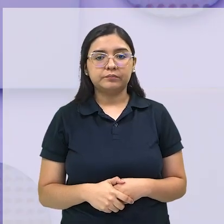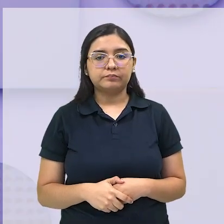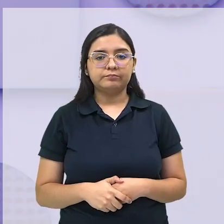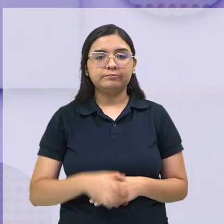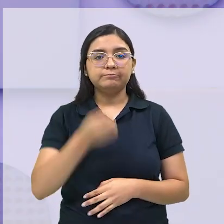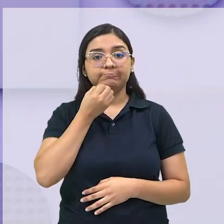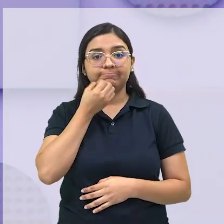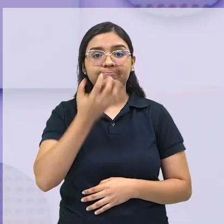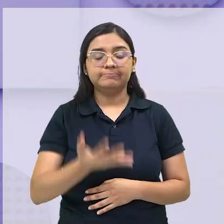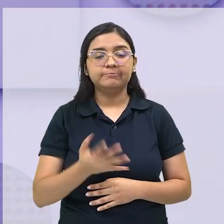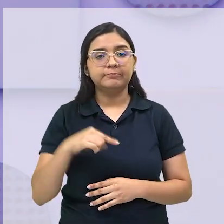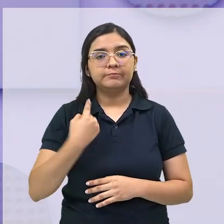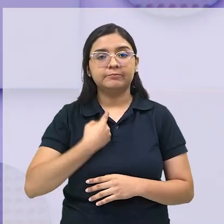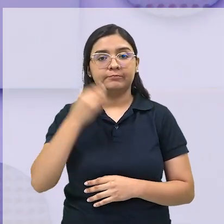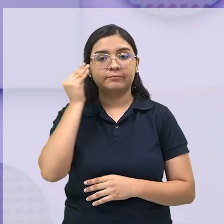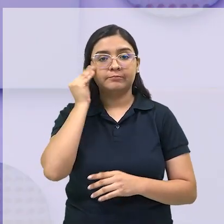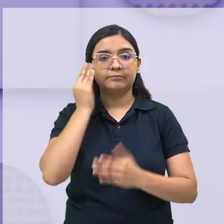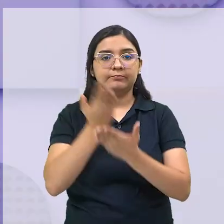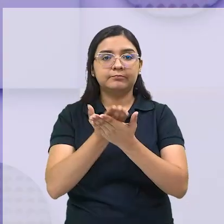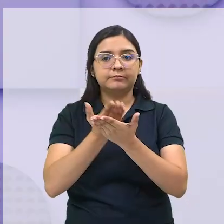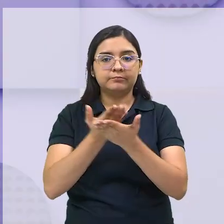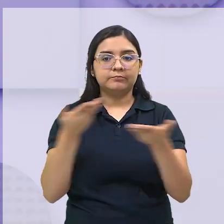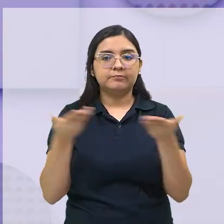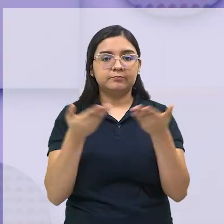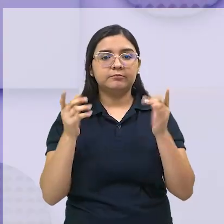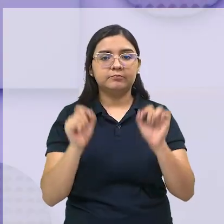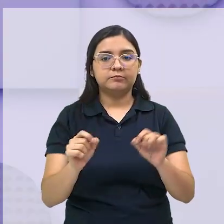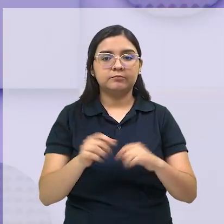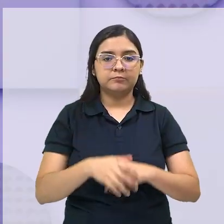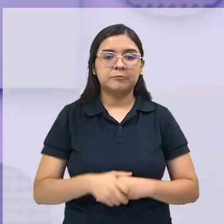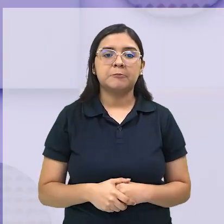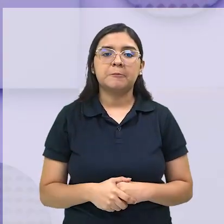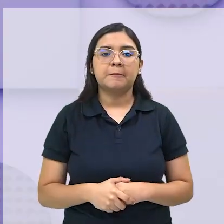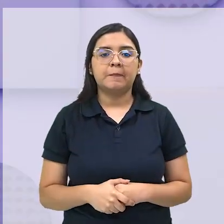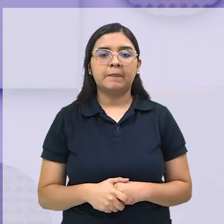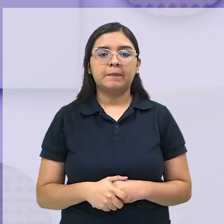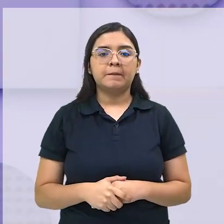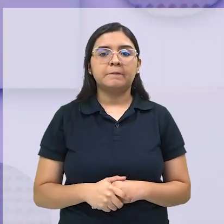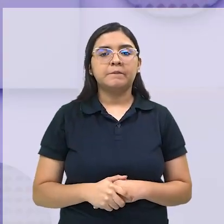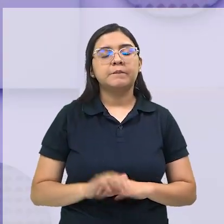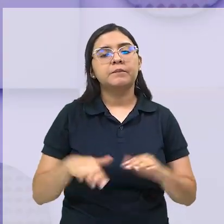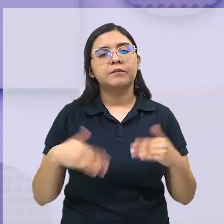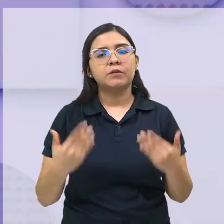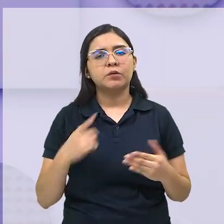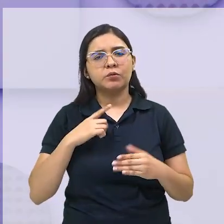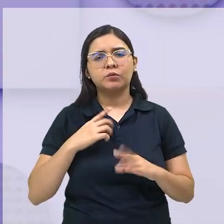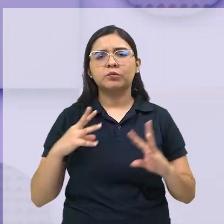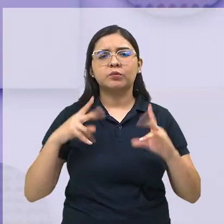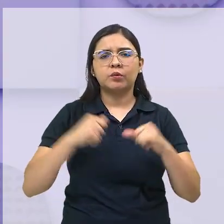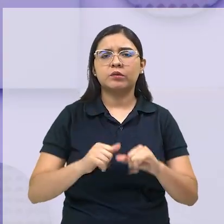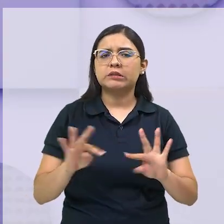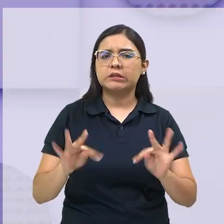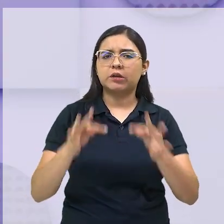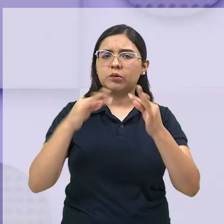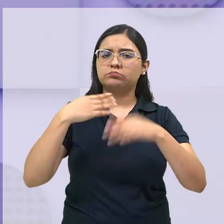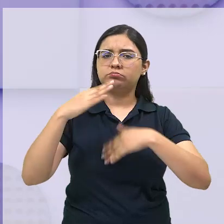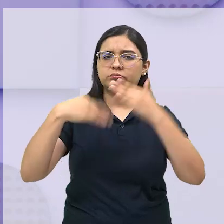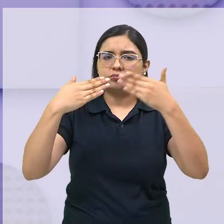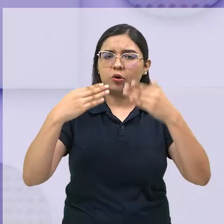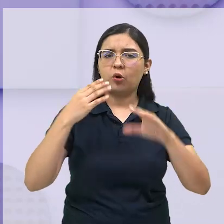Que bom, então. Vimos, então, ao longo da aula de hoje, que, apesar de todos os avanços